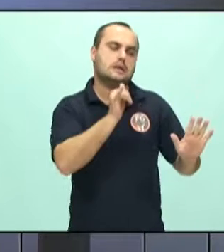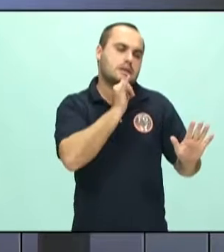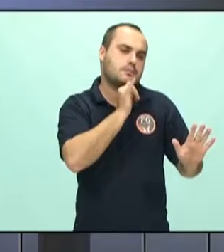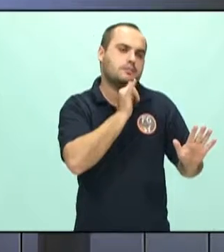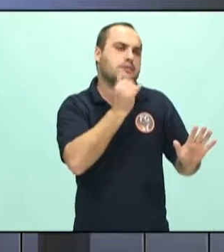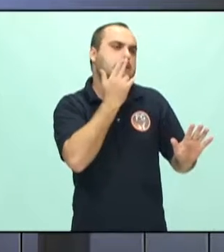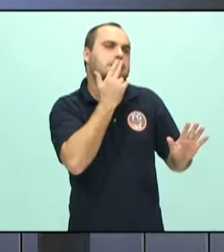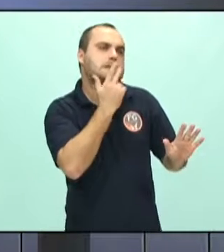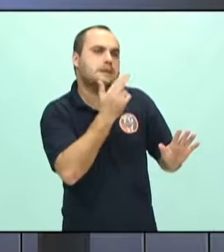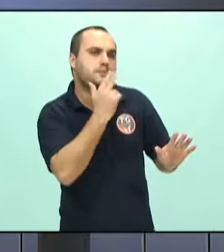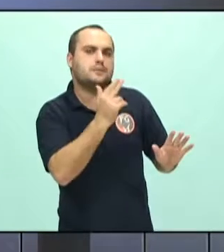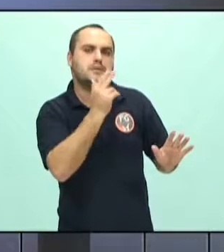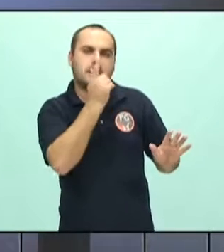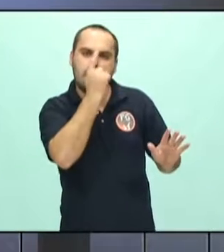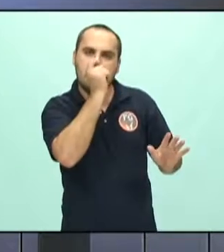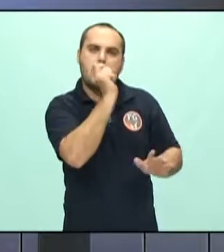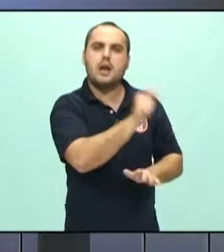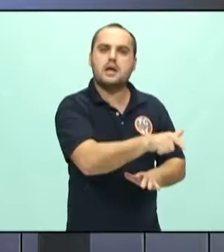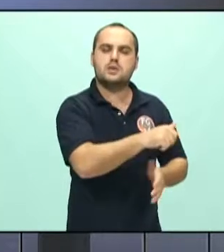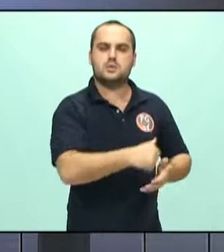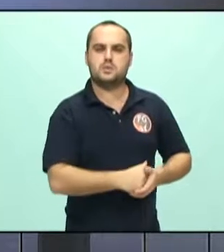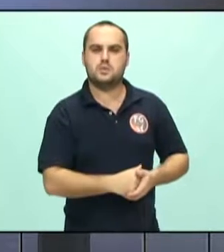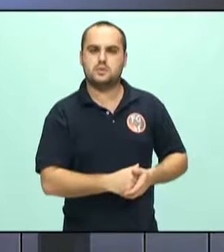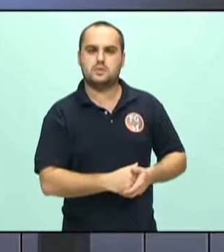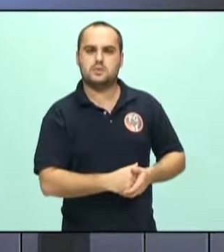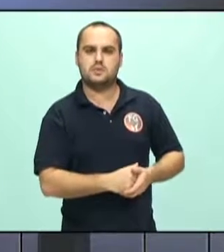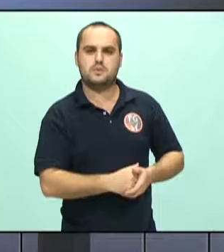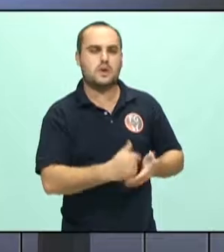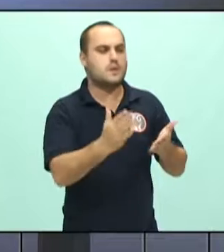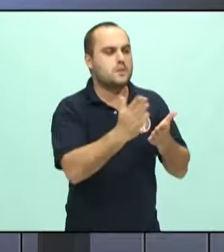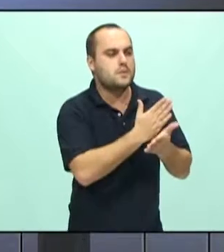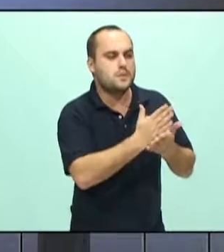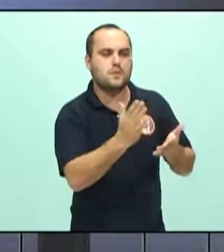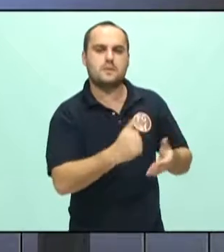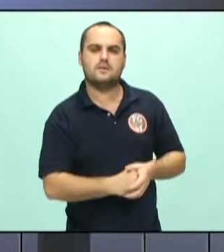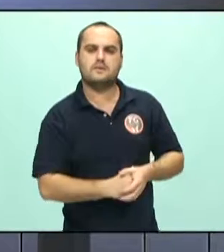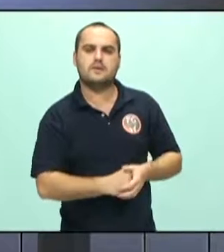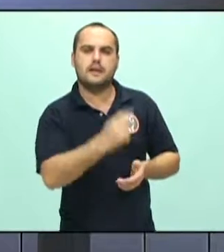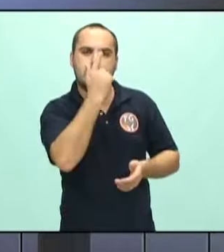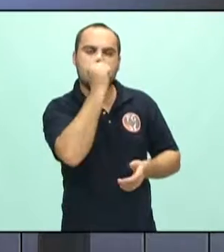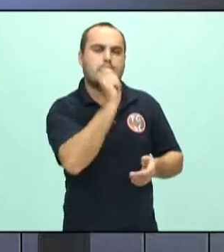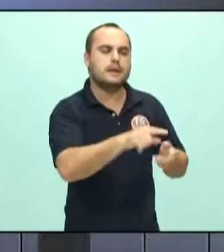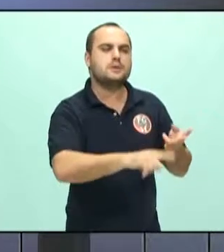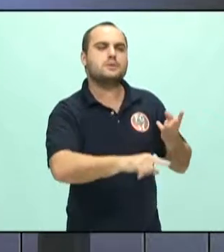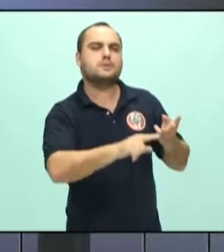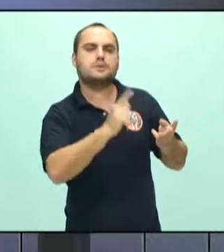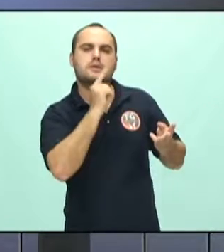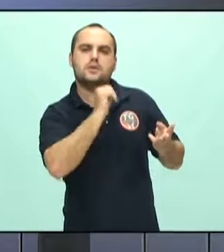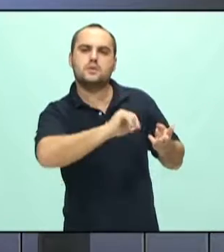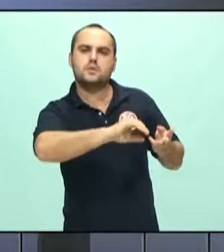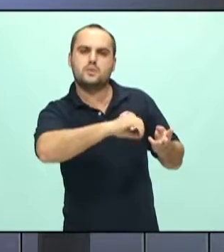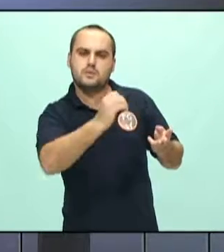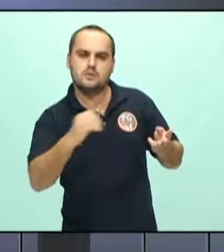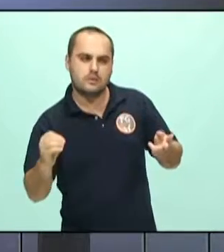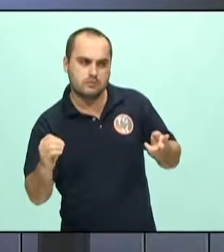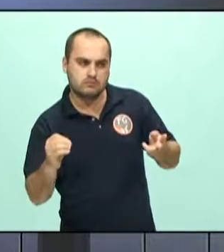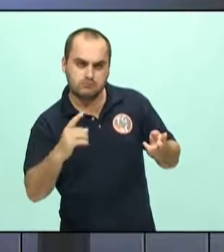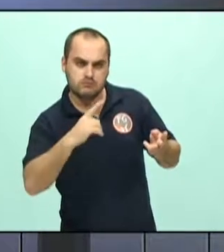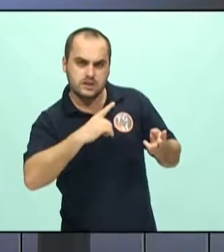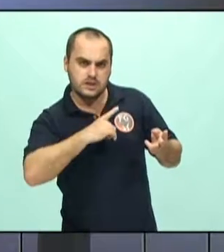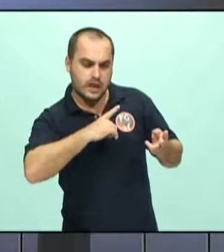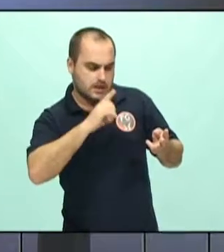uma forma de reciclar problema do lixo no oceano alguma dessas assim é a uma olhar mais